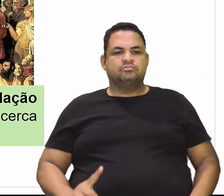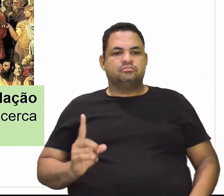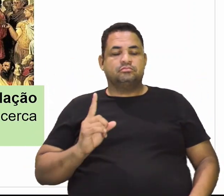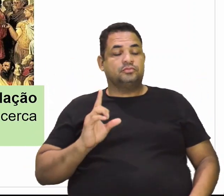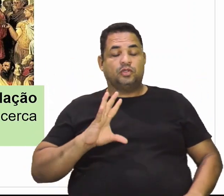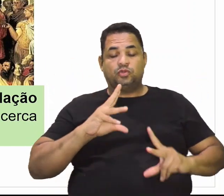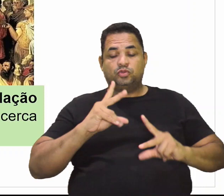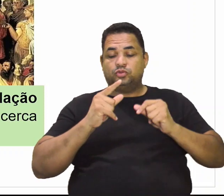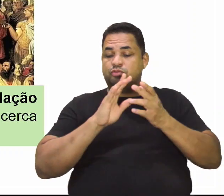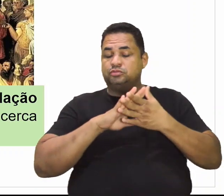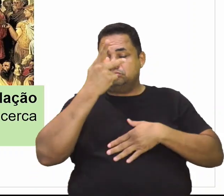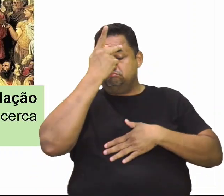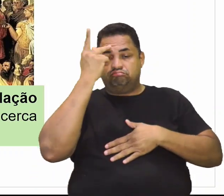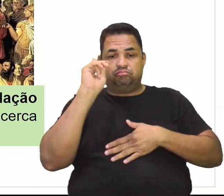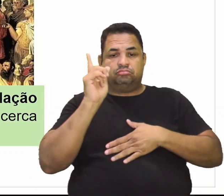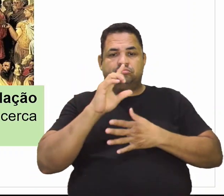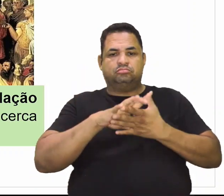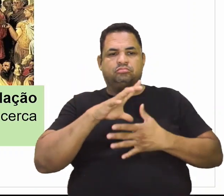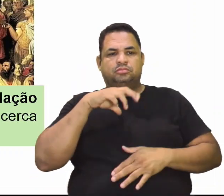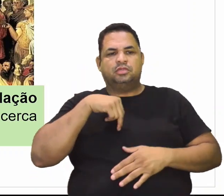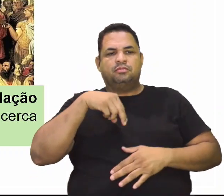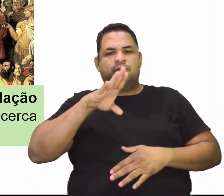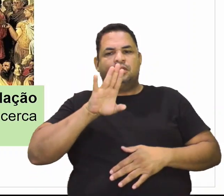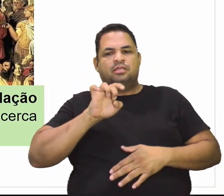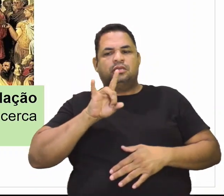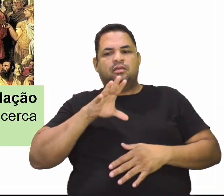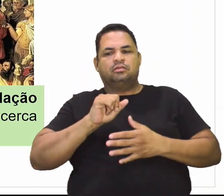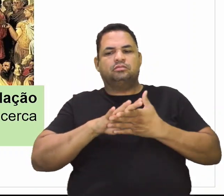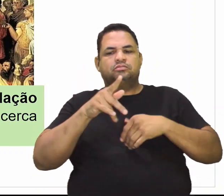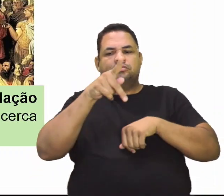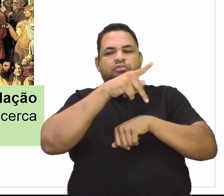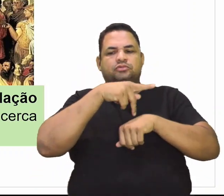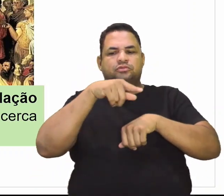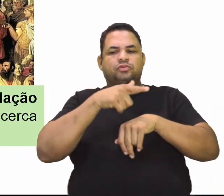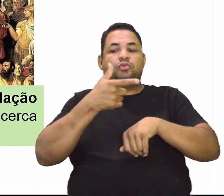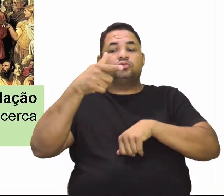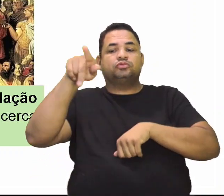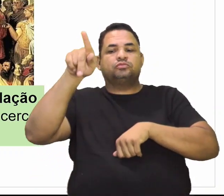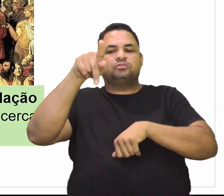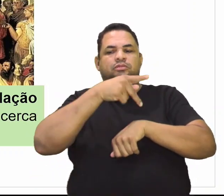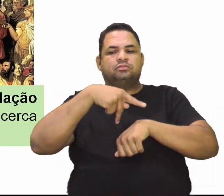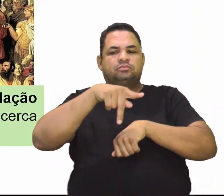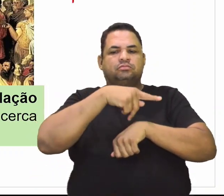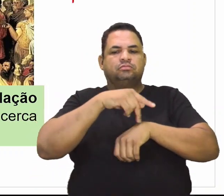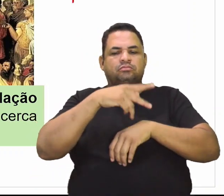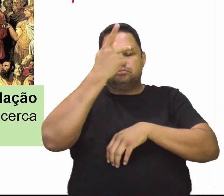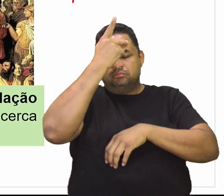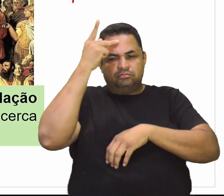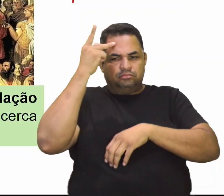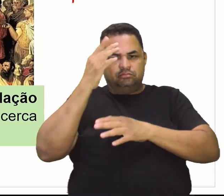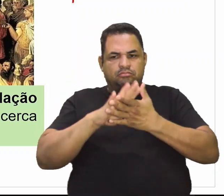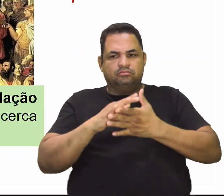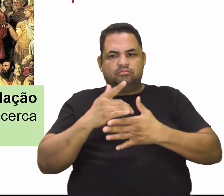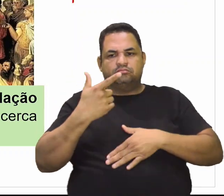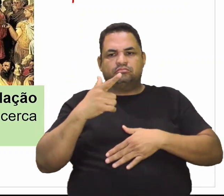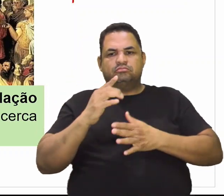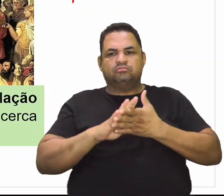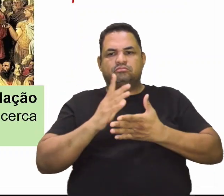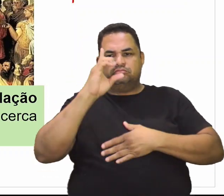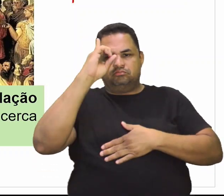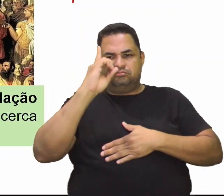não. Nós temos os metecos, eram os estrangeiros que habitavam Atenas. Os metecos não tinham